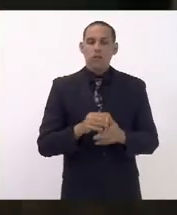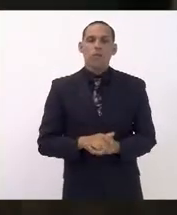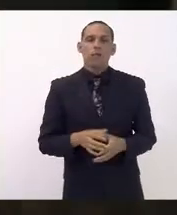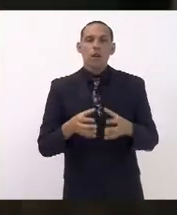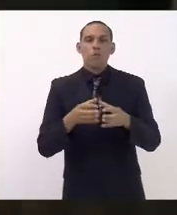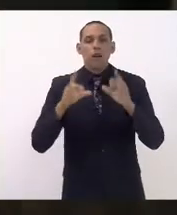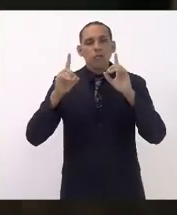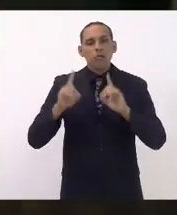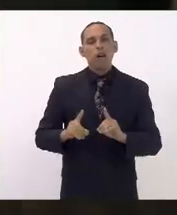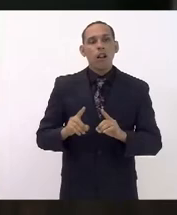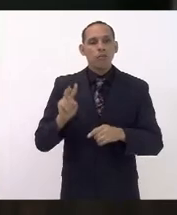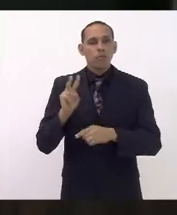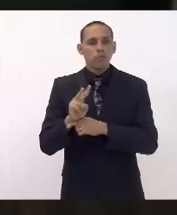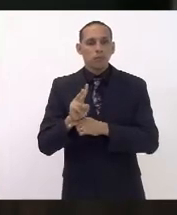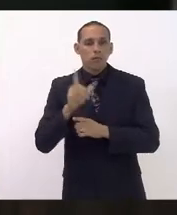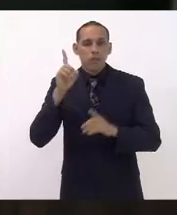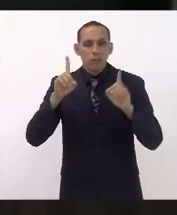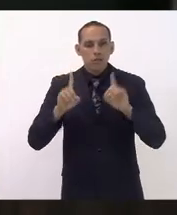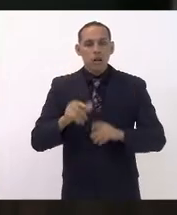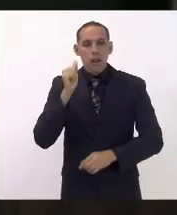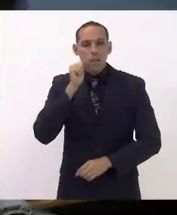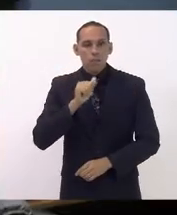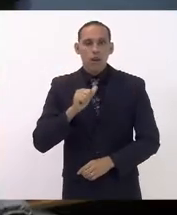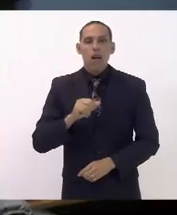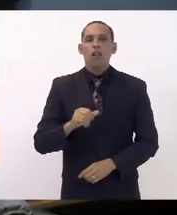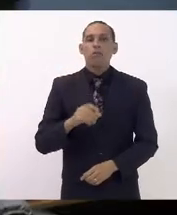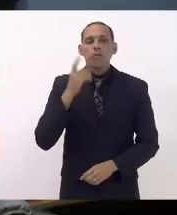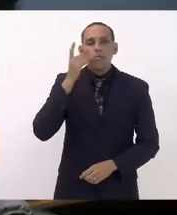do Direito da Mulher, deputada enfermeira Rejane.